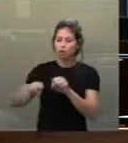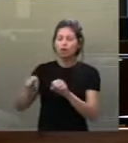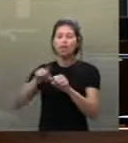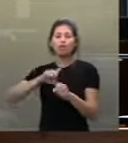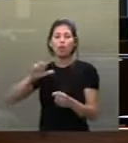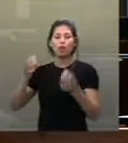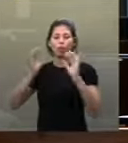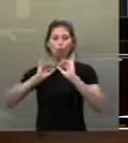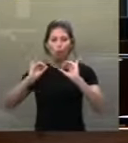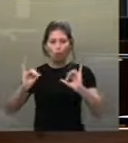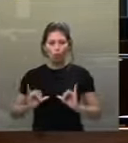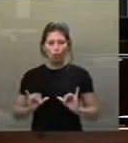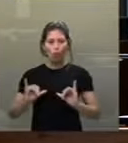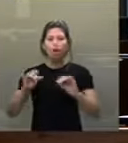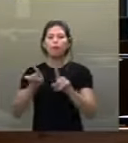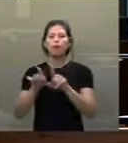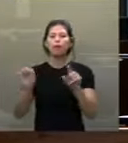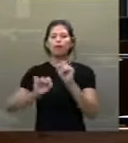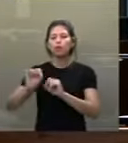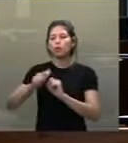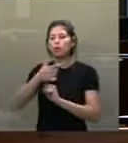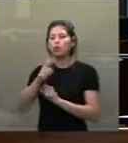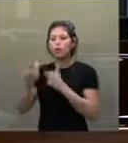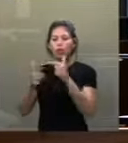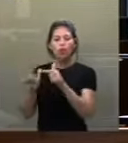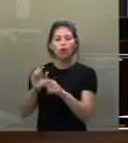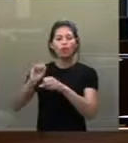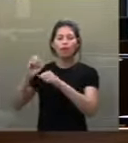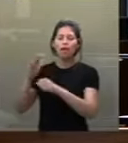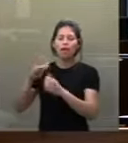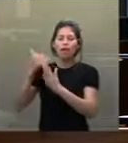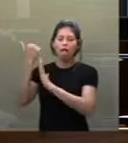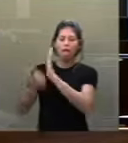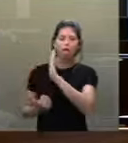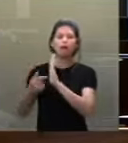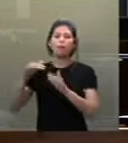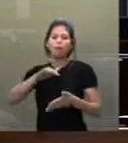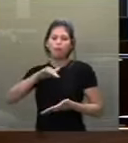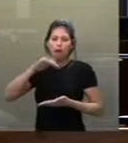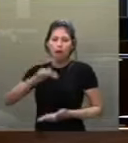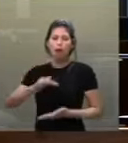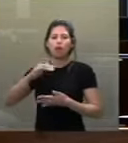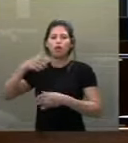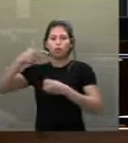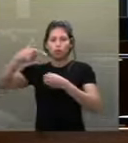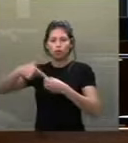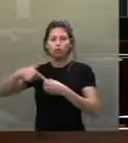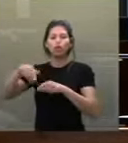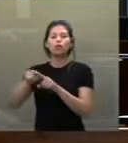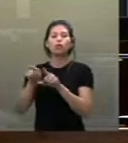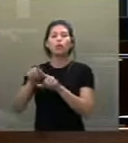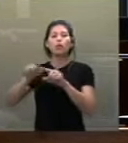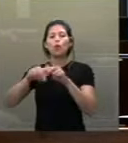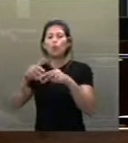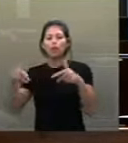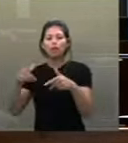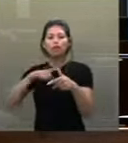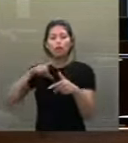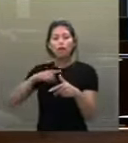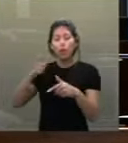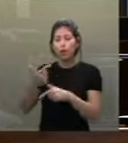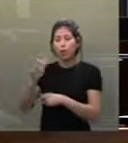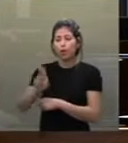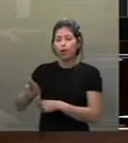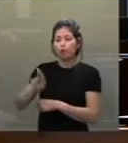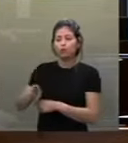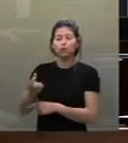neutro. Os recursos recolhidos no momento de baixa do valor do barril são alocados na CEP de Combustíveis para posterior utilização